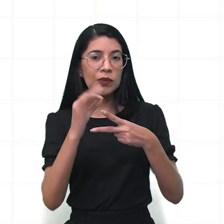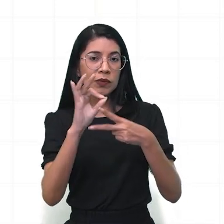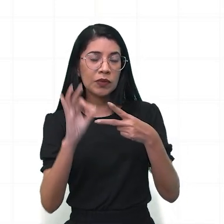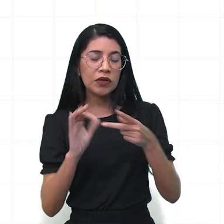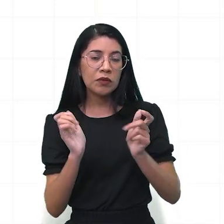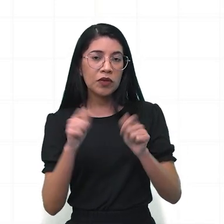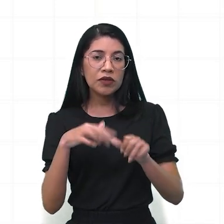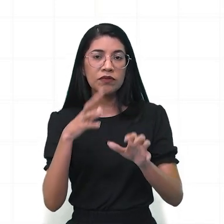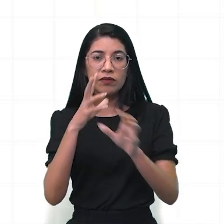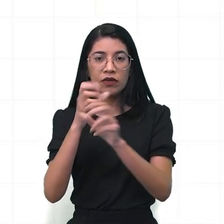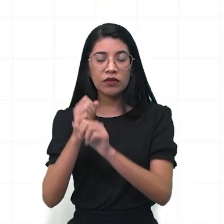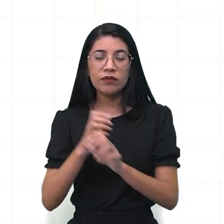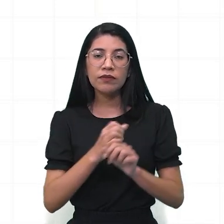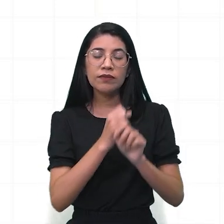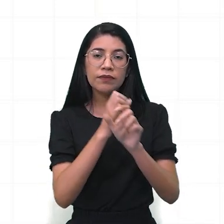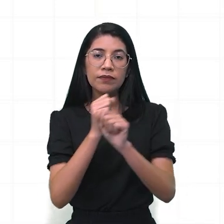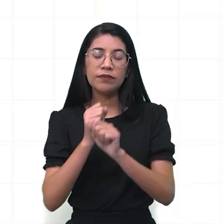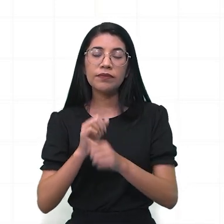tá? Então,